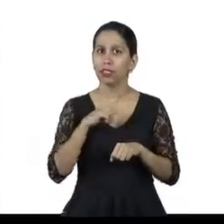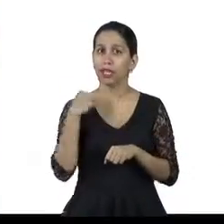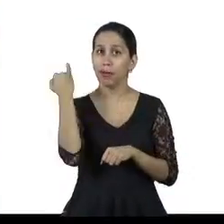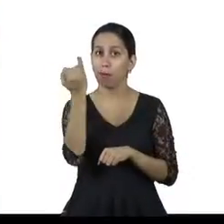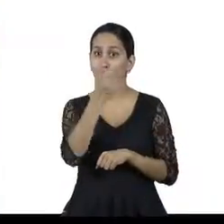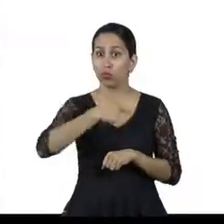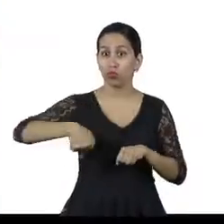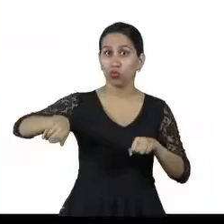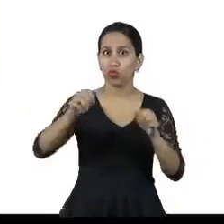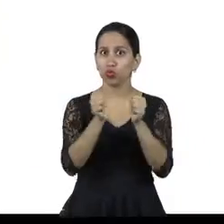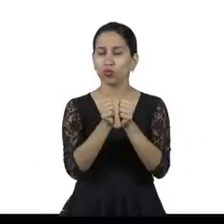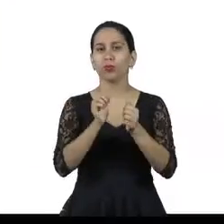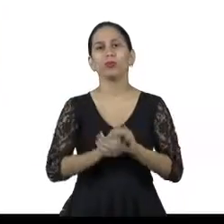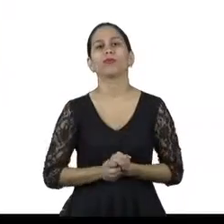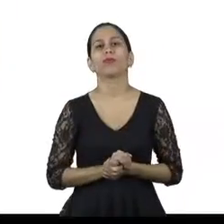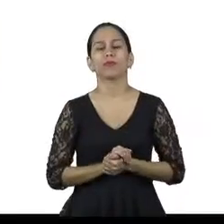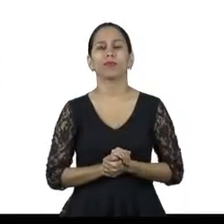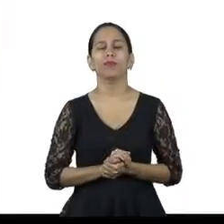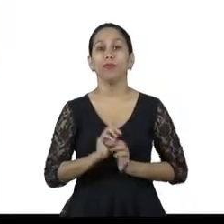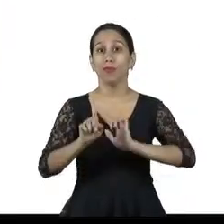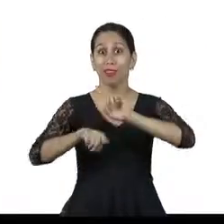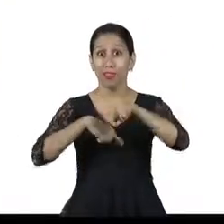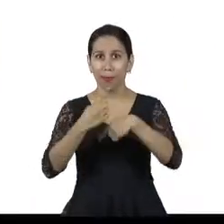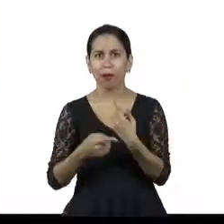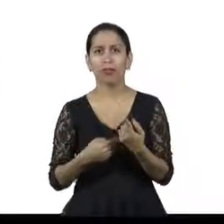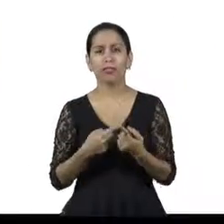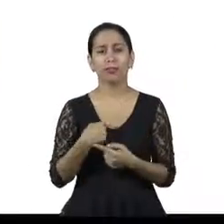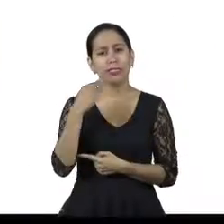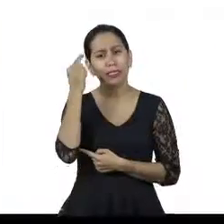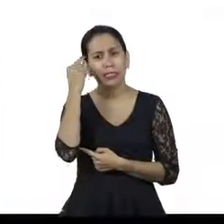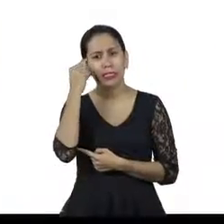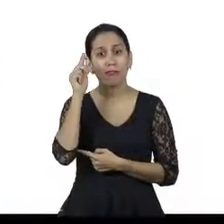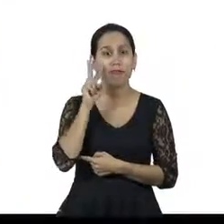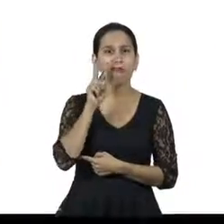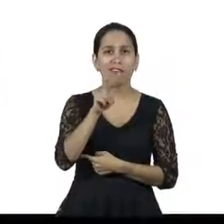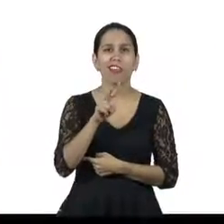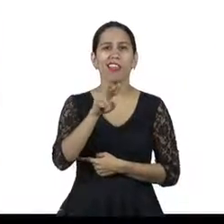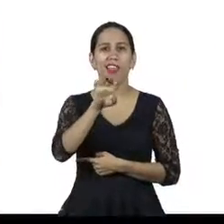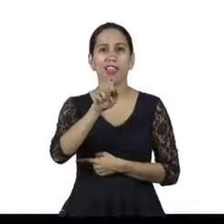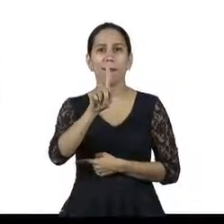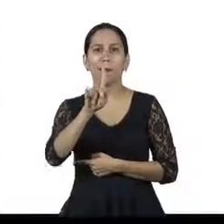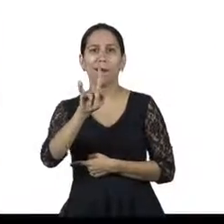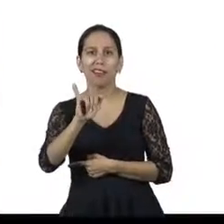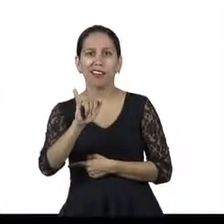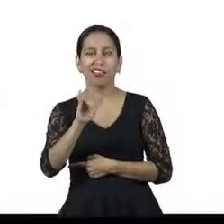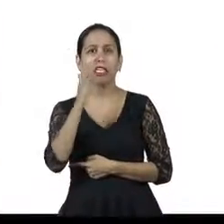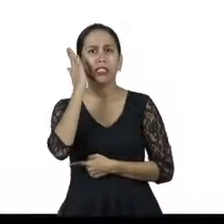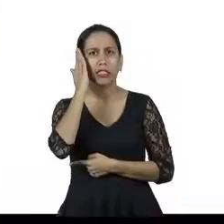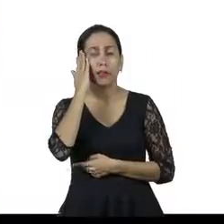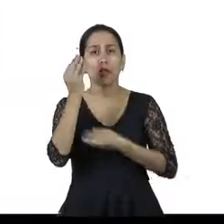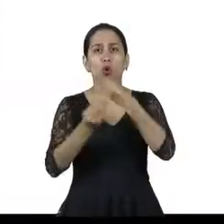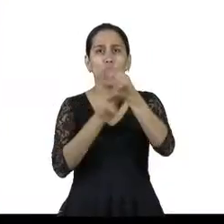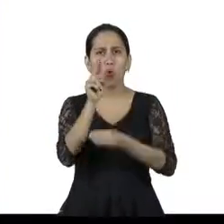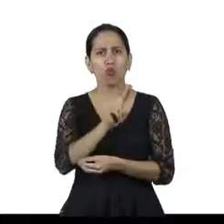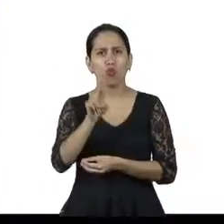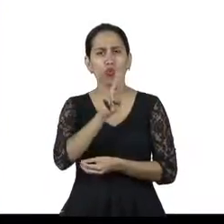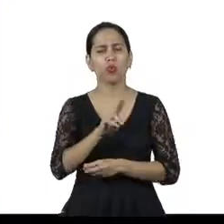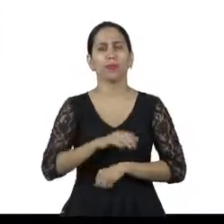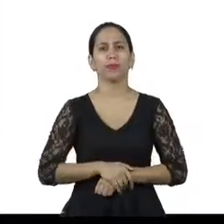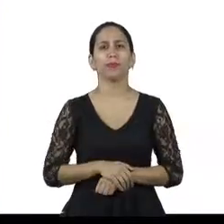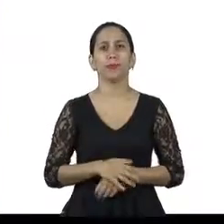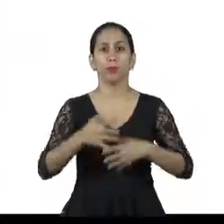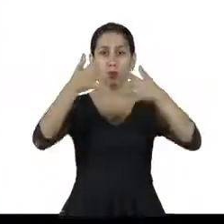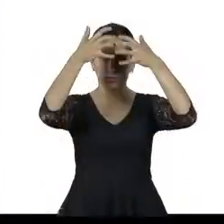importante checar os equipamentos de proteção individual, os EPIs. Alguns deles são obrigatórios, como o